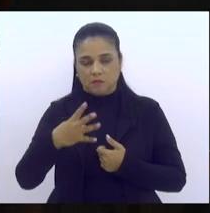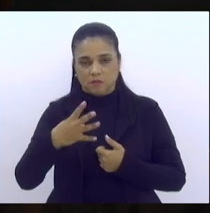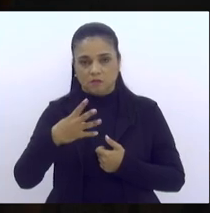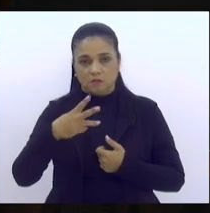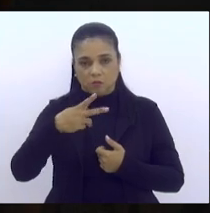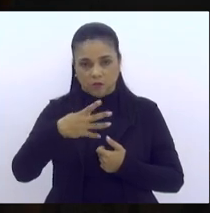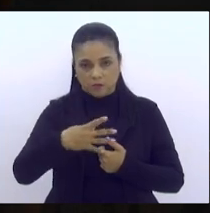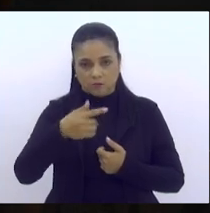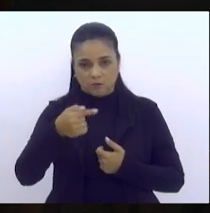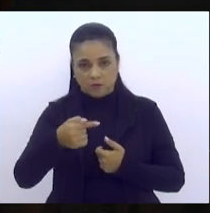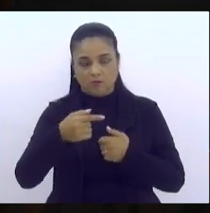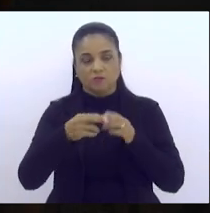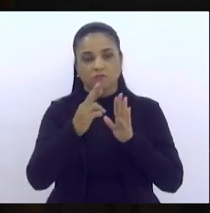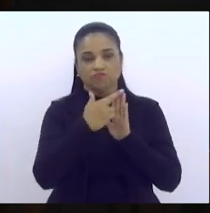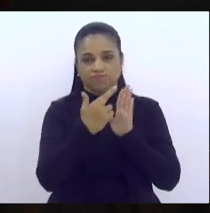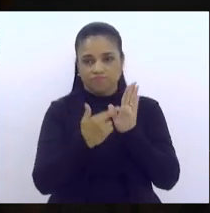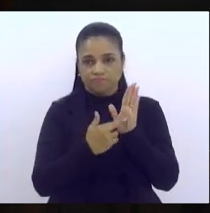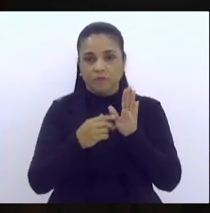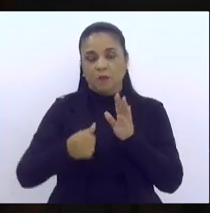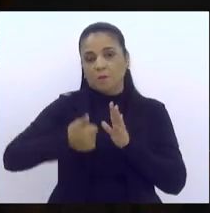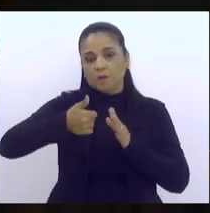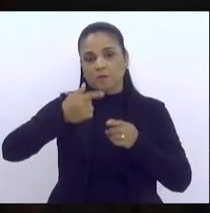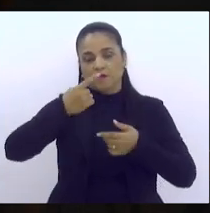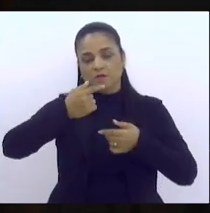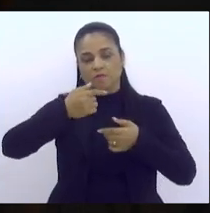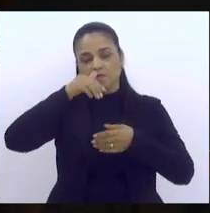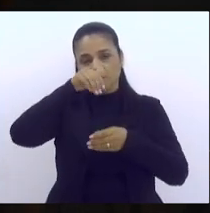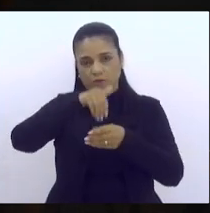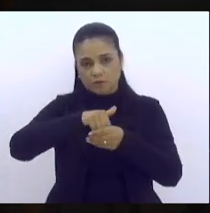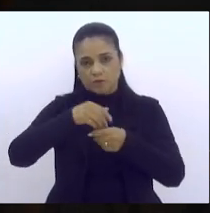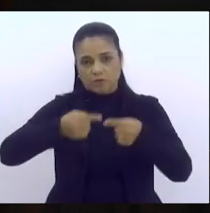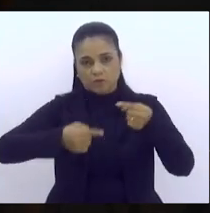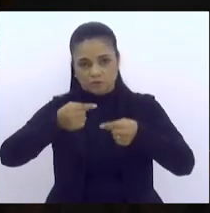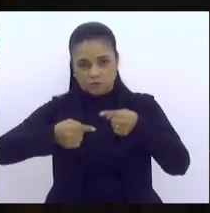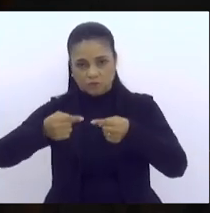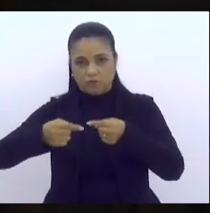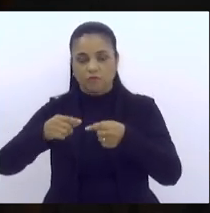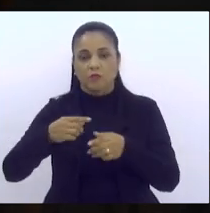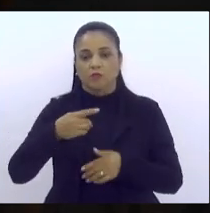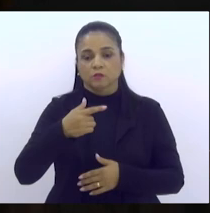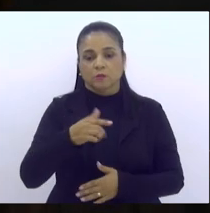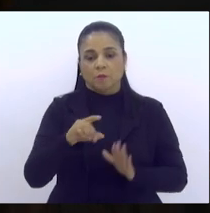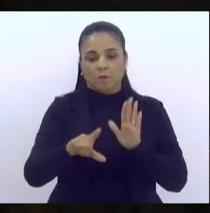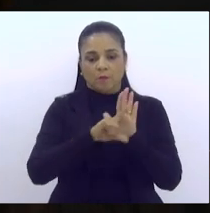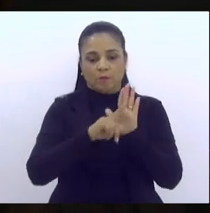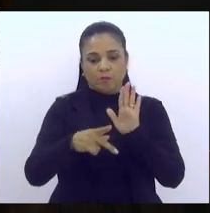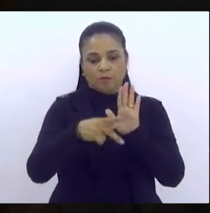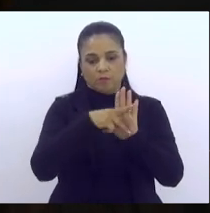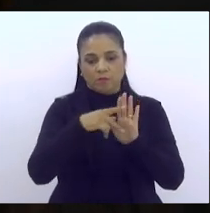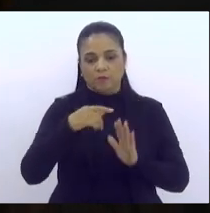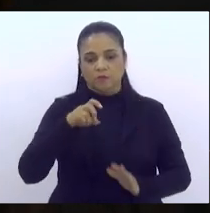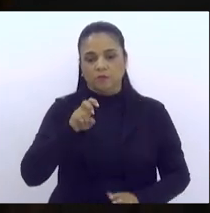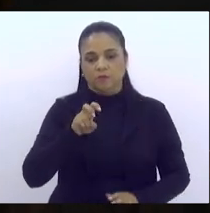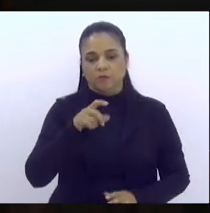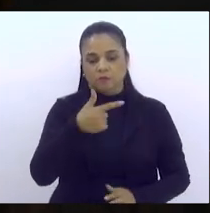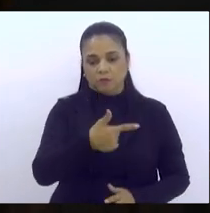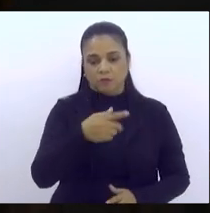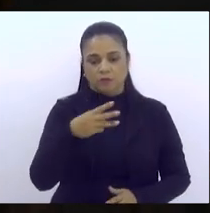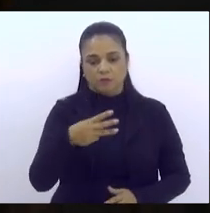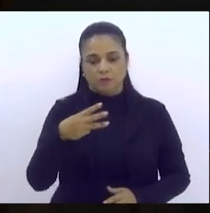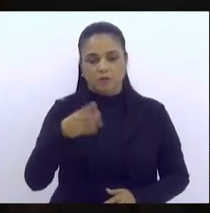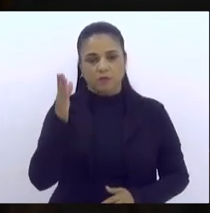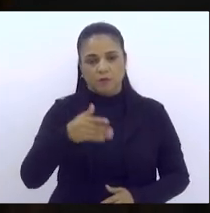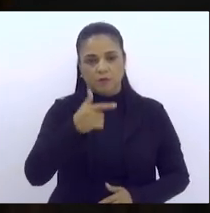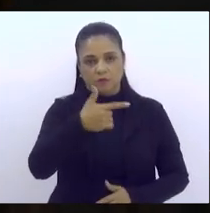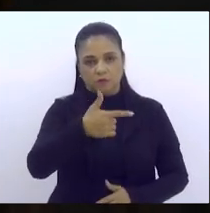tramitação ordinária, em votação, em primeira discussão, projeto de lei número 233/2015, de autoria da deputada